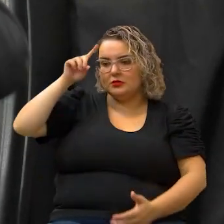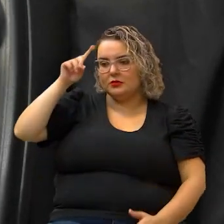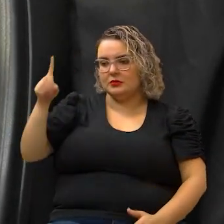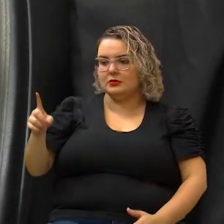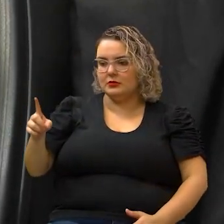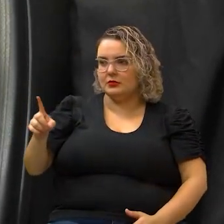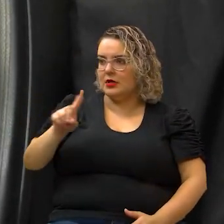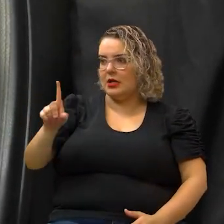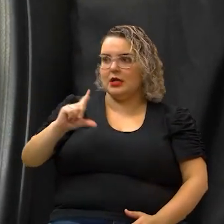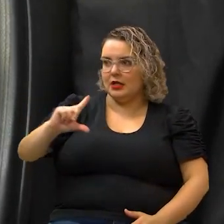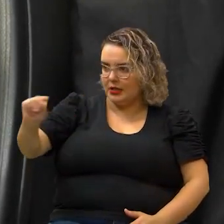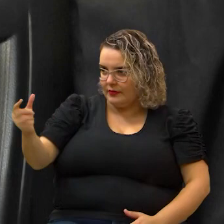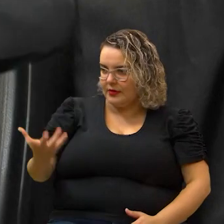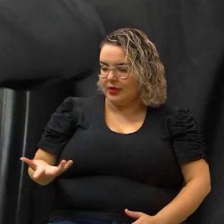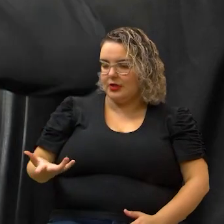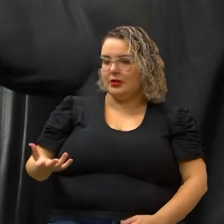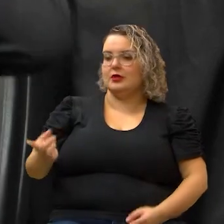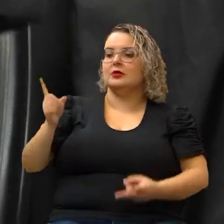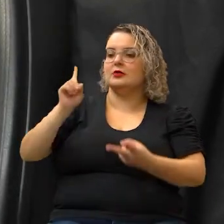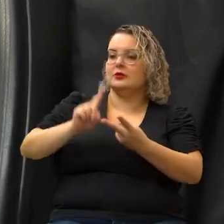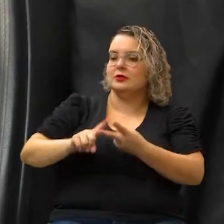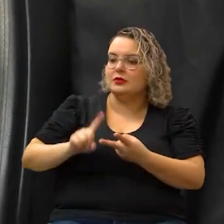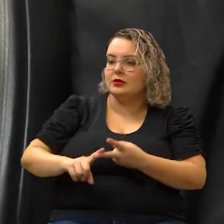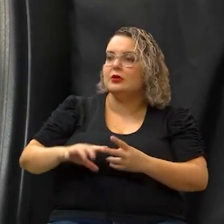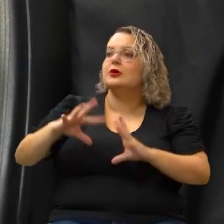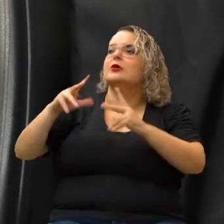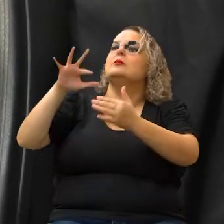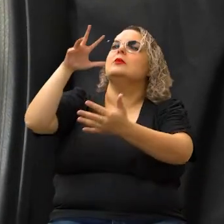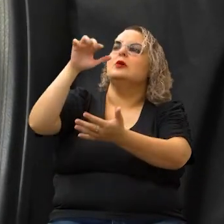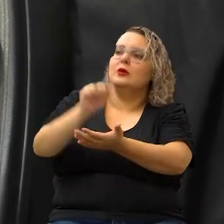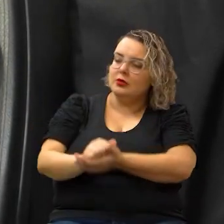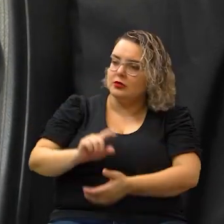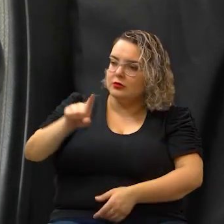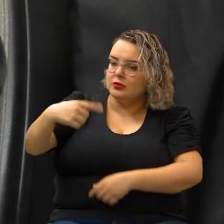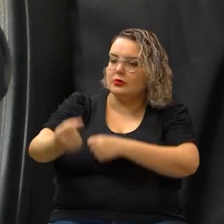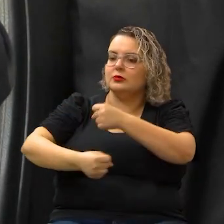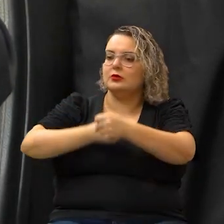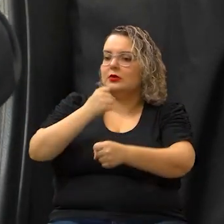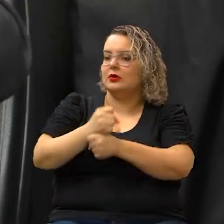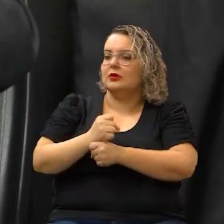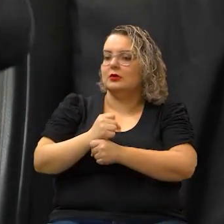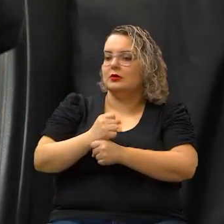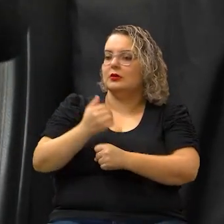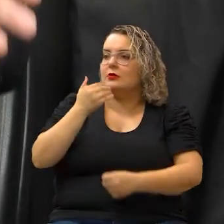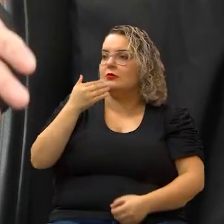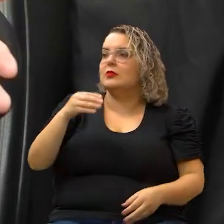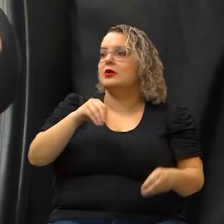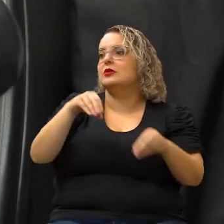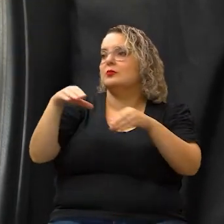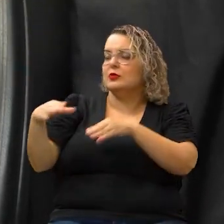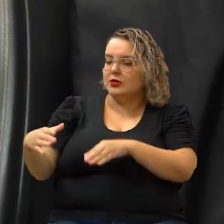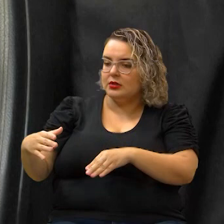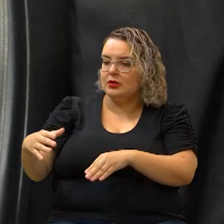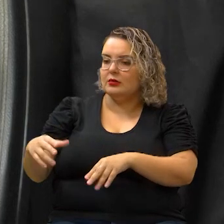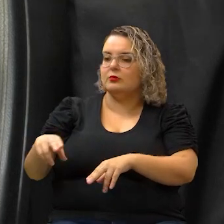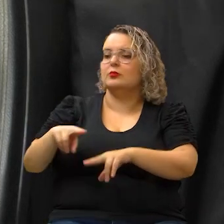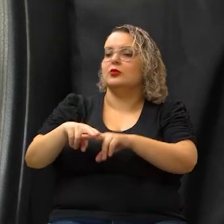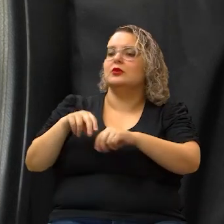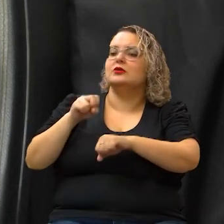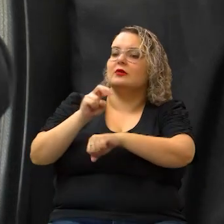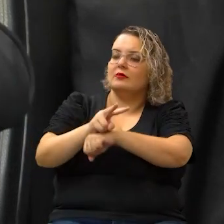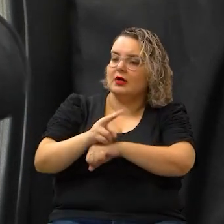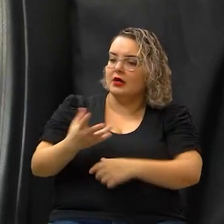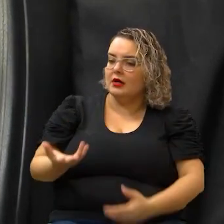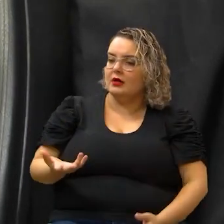dia, ele não foi. Chegou a outra vez, todo mundo se inscreveu de novo, no outro ano, ele pediu remoção, por isso surgiu a